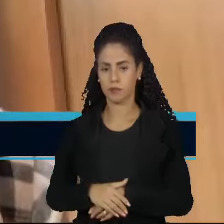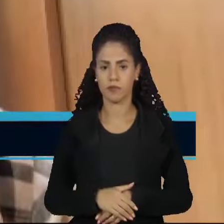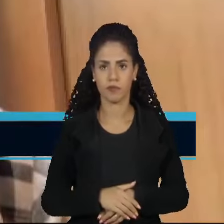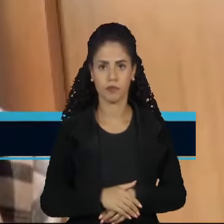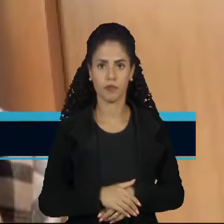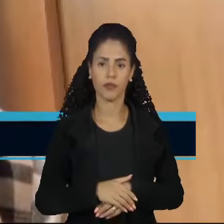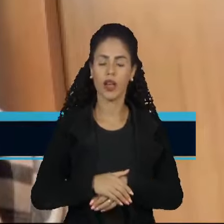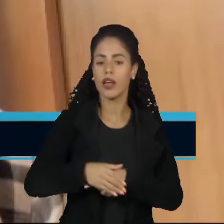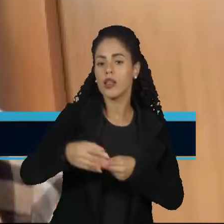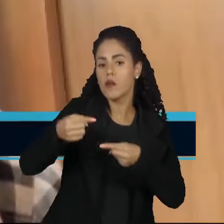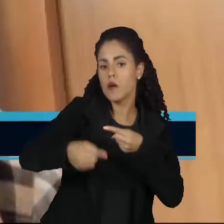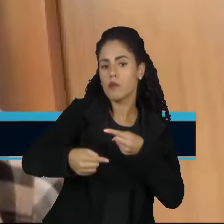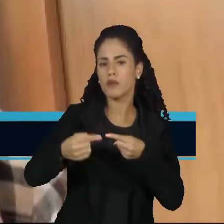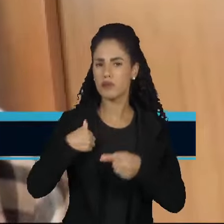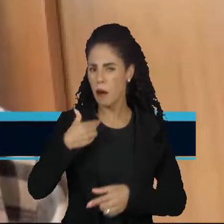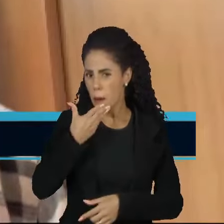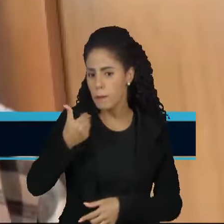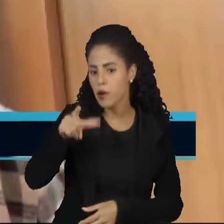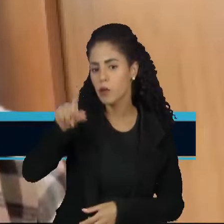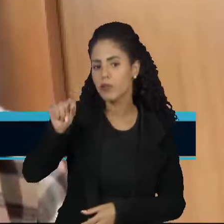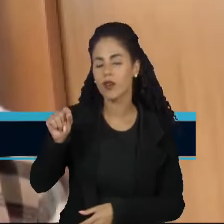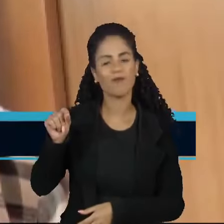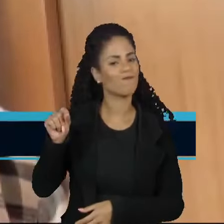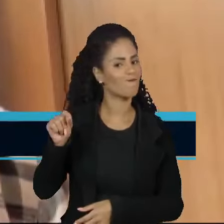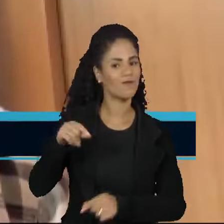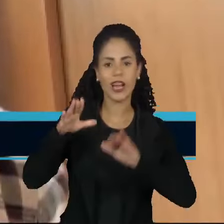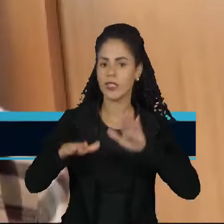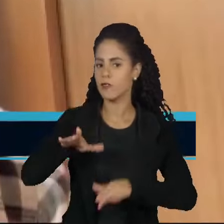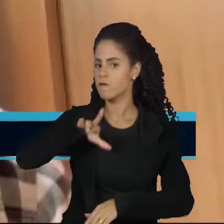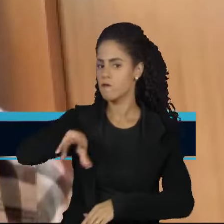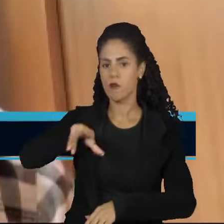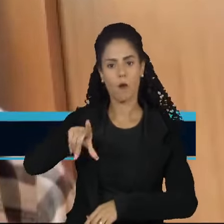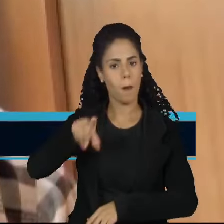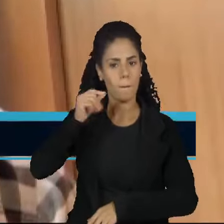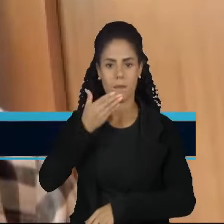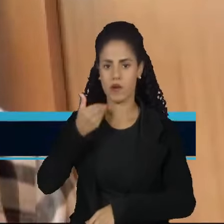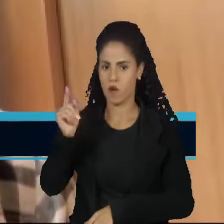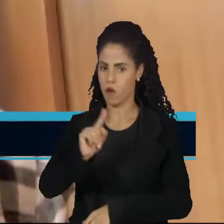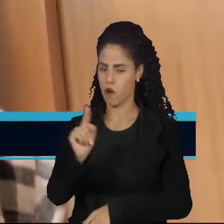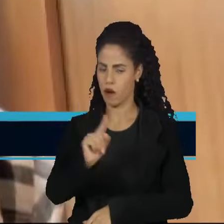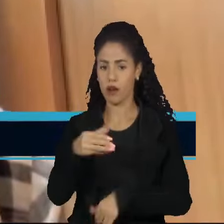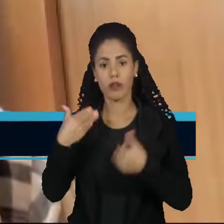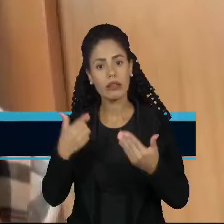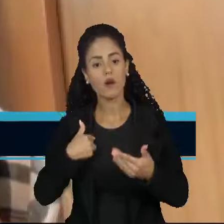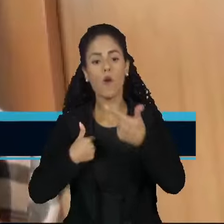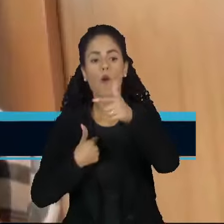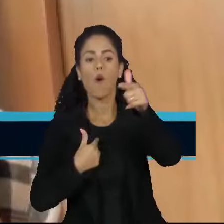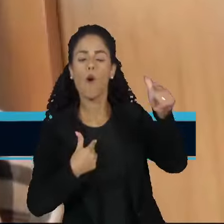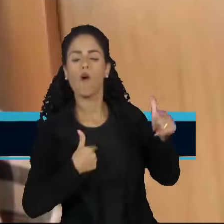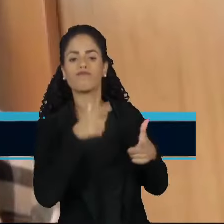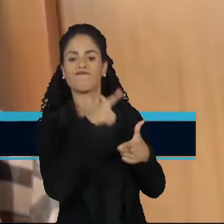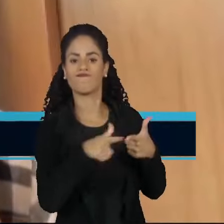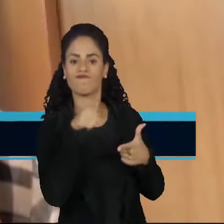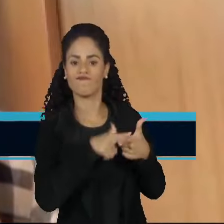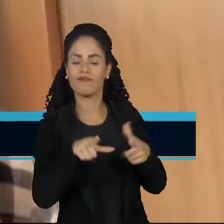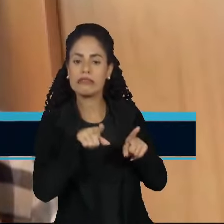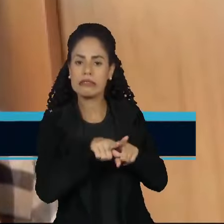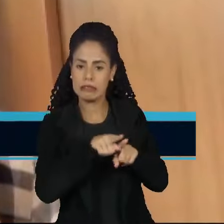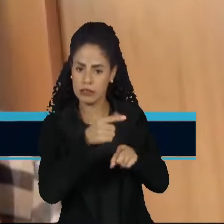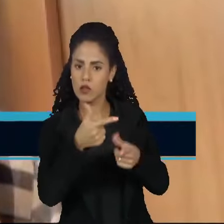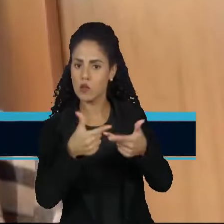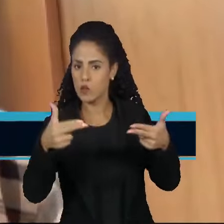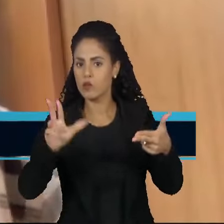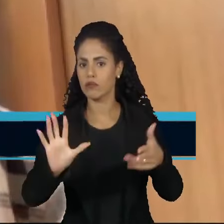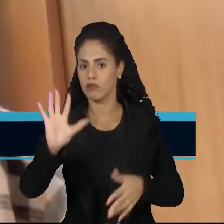proibição nem sempre é o melhor caminho, porque ela acaba criando outros problemas e favorecendo outros